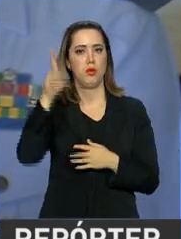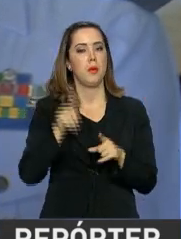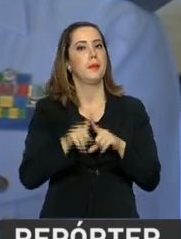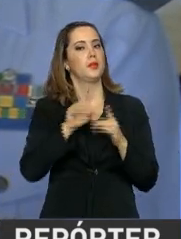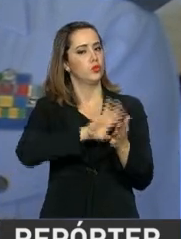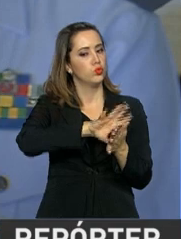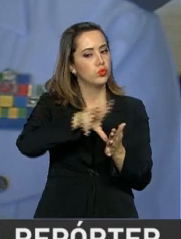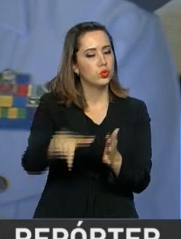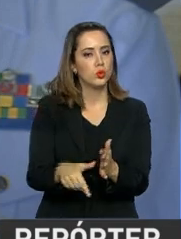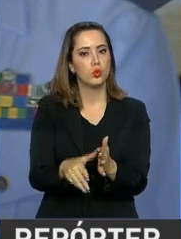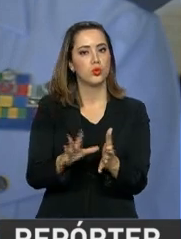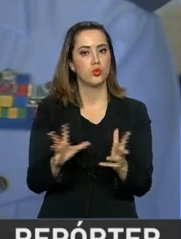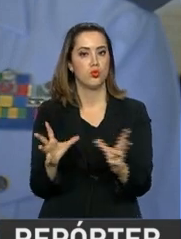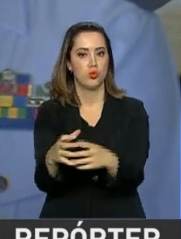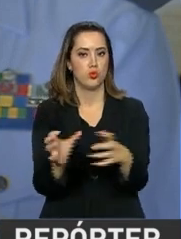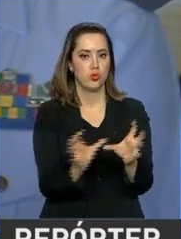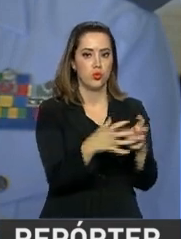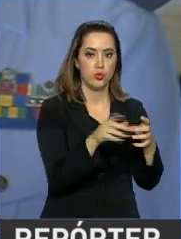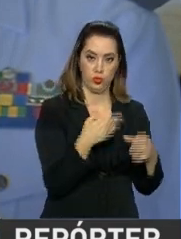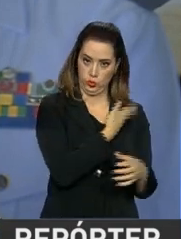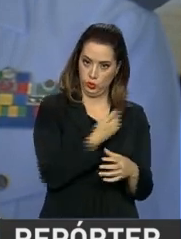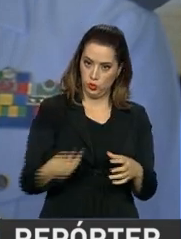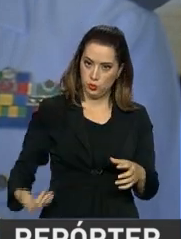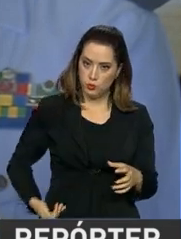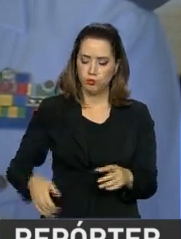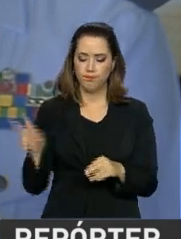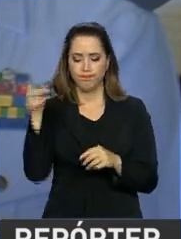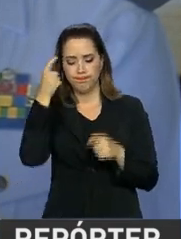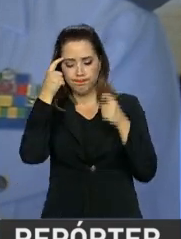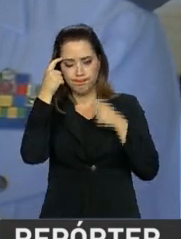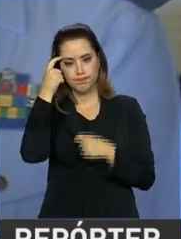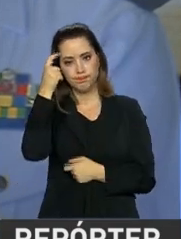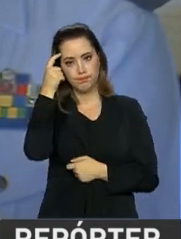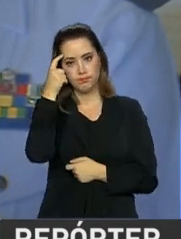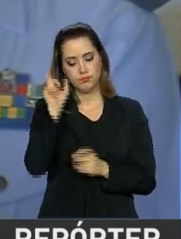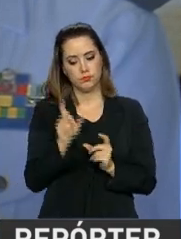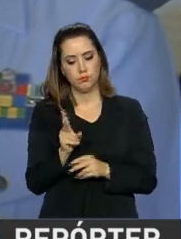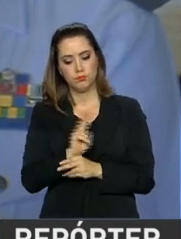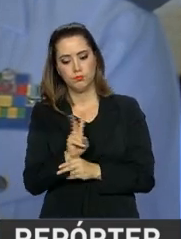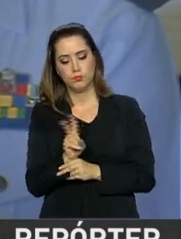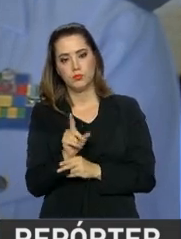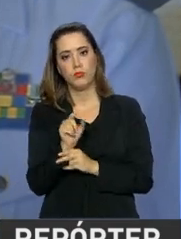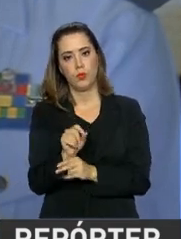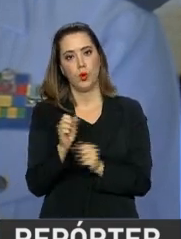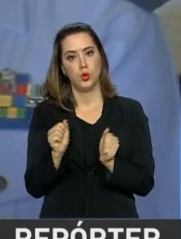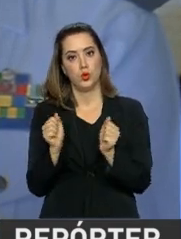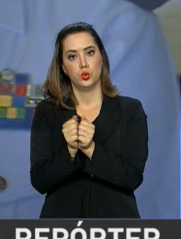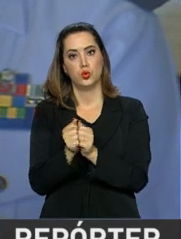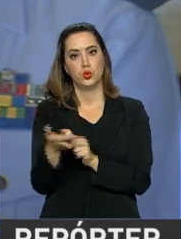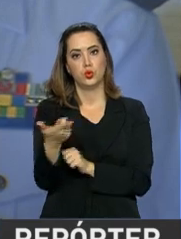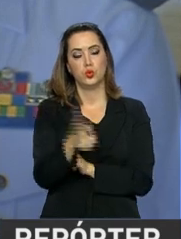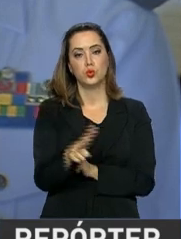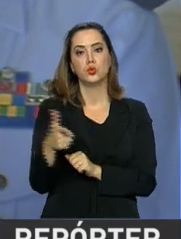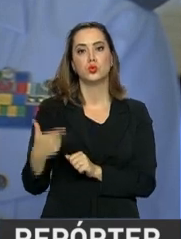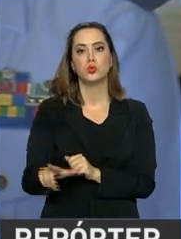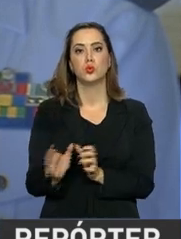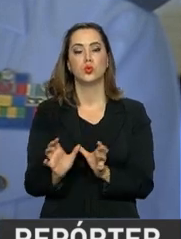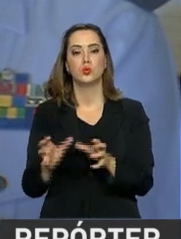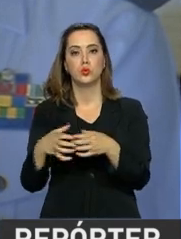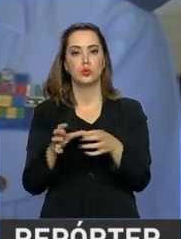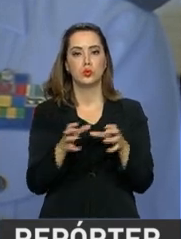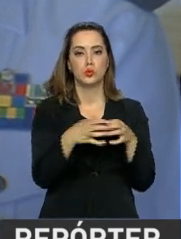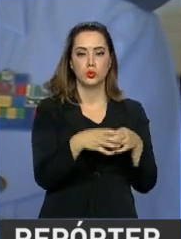de inteligência do governo e em coordenação também com as demais agências de inteligência no